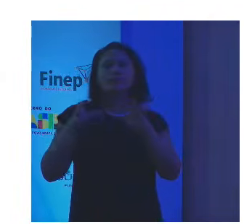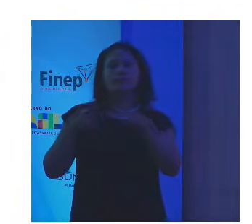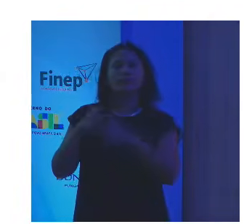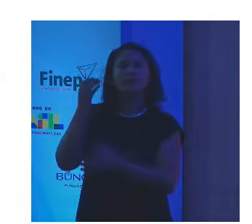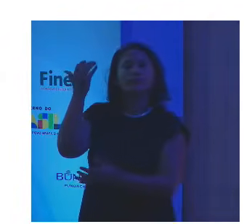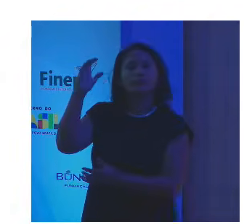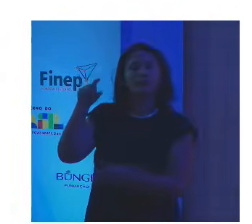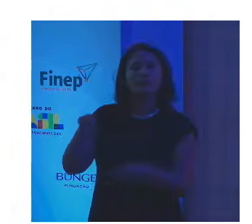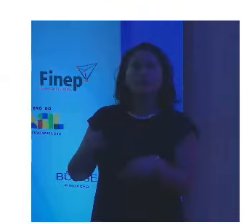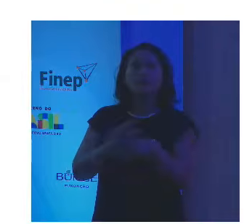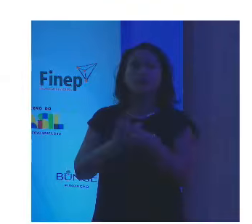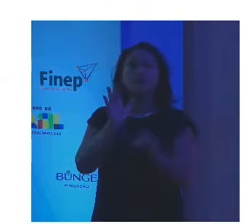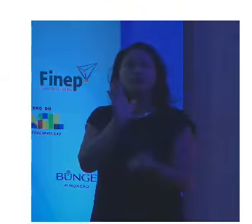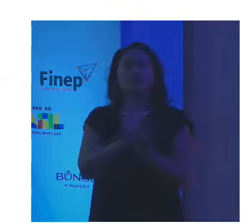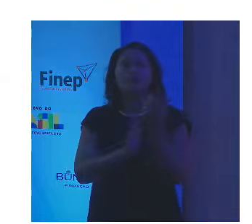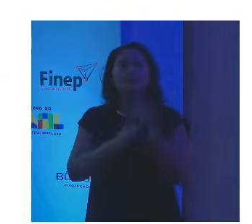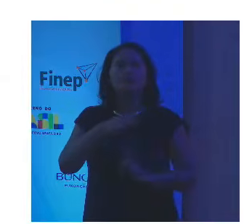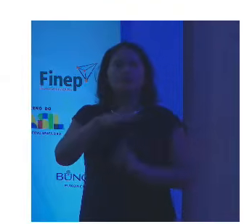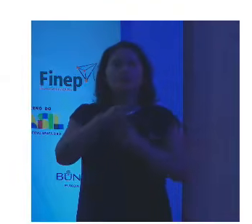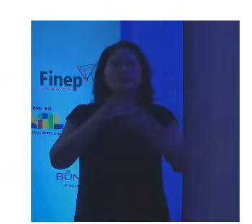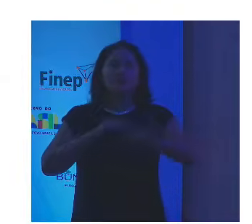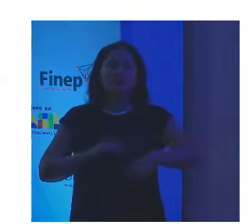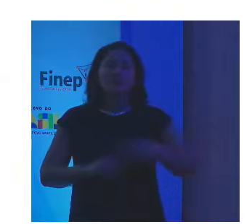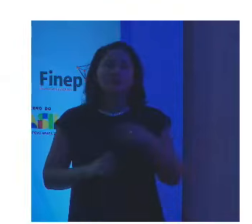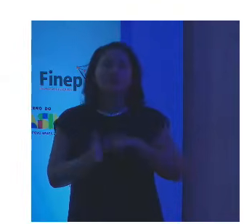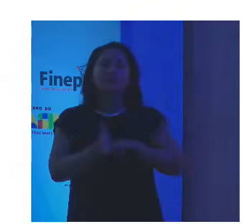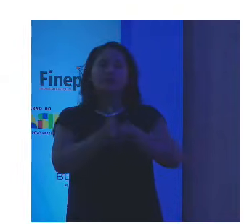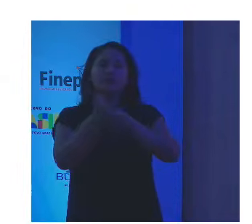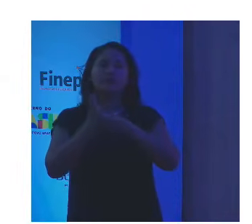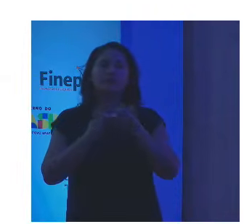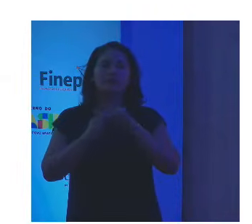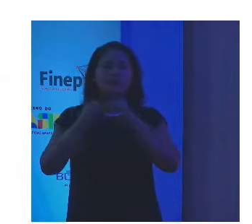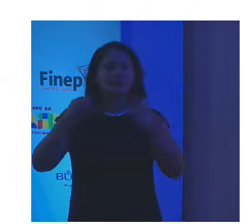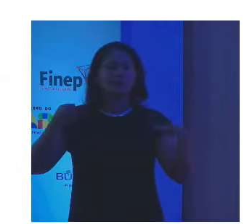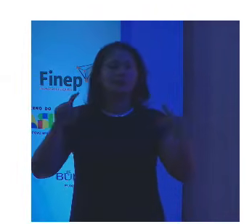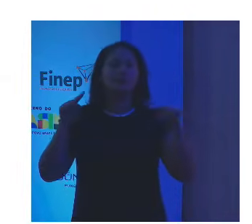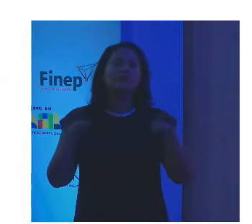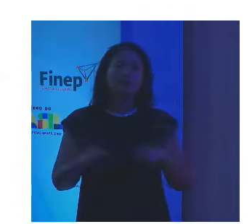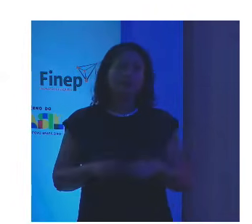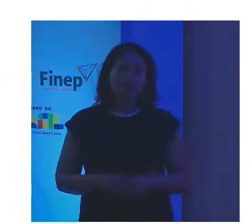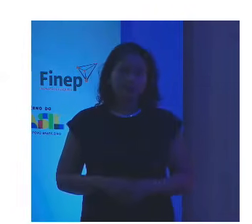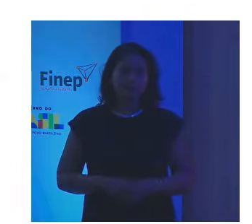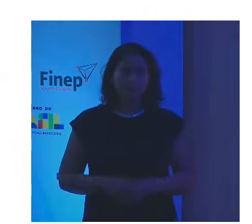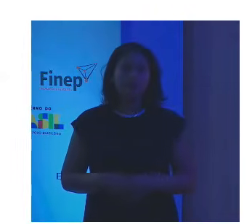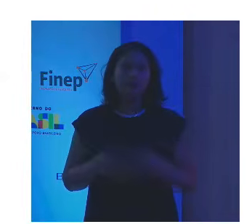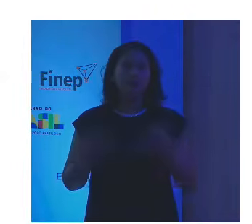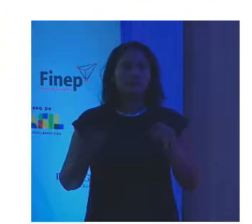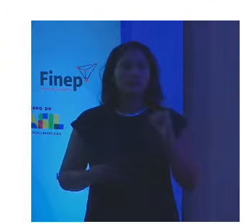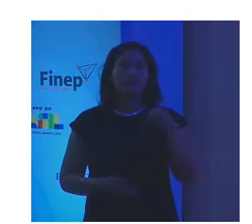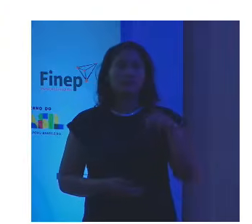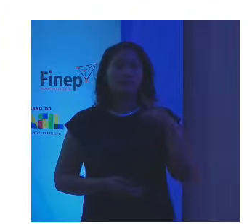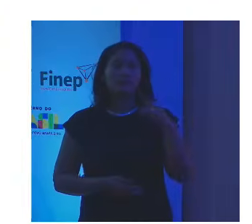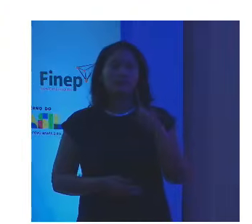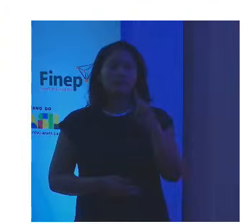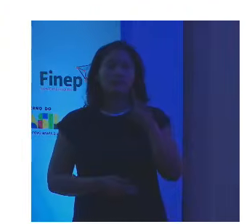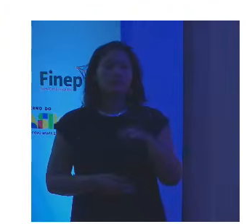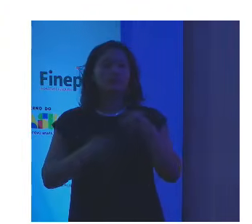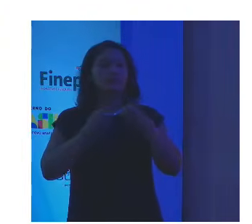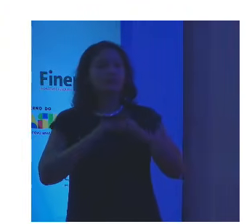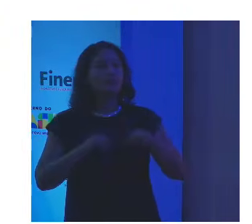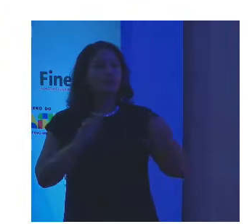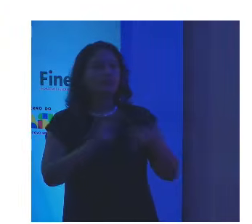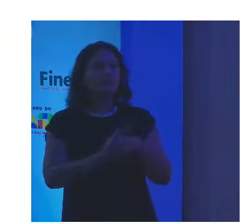científica brasileira pela criação de um Instituto Nacional de Pesquisas Oceânicas era justamente isso. Então, o INPO se tornou uma instituição